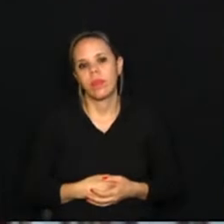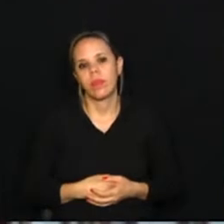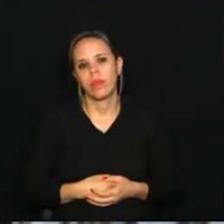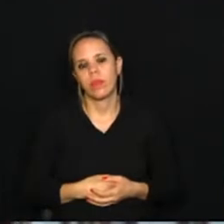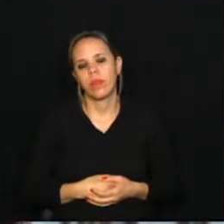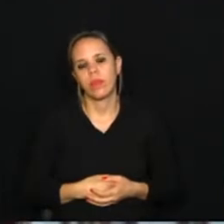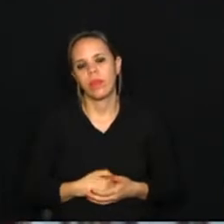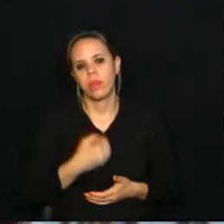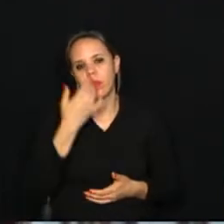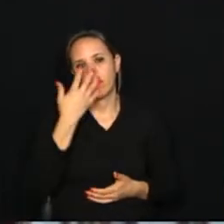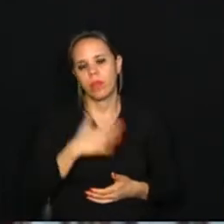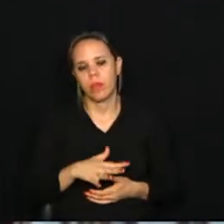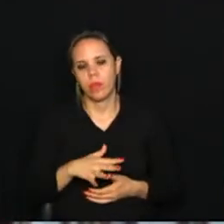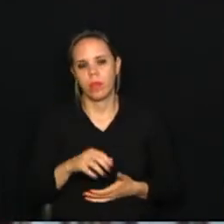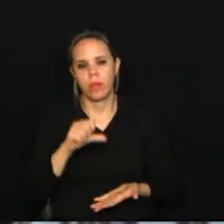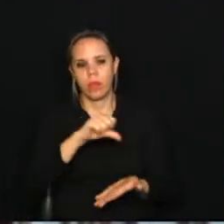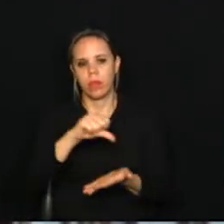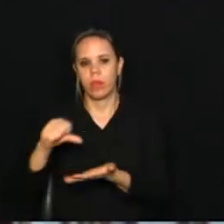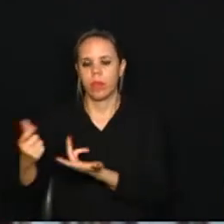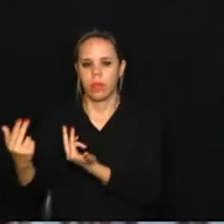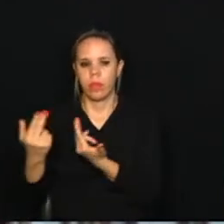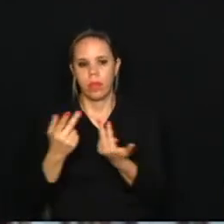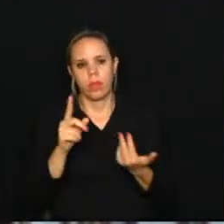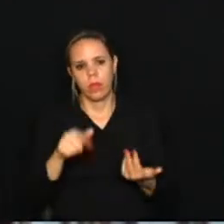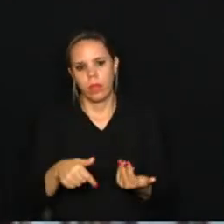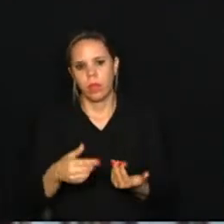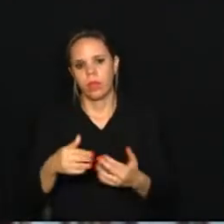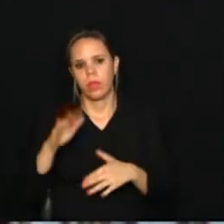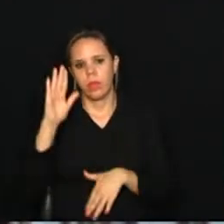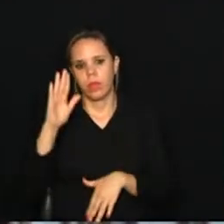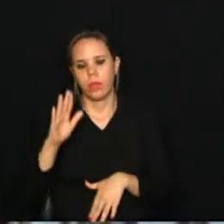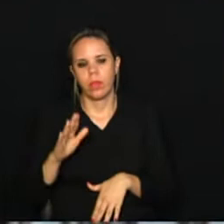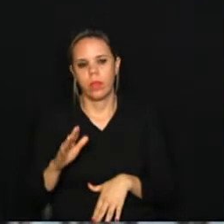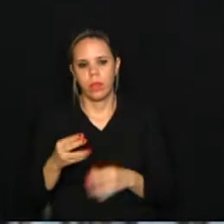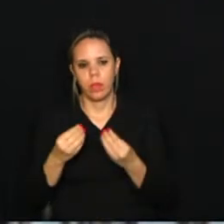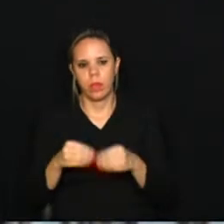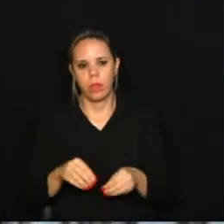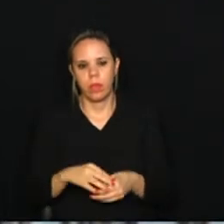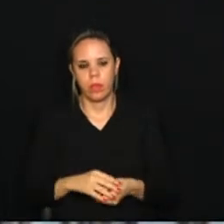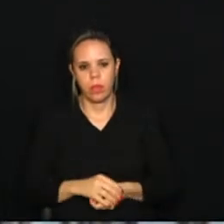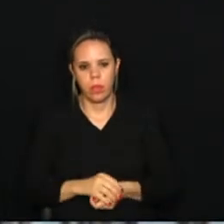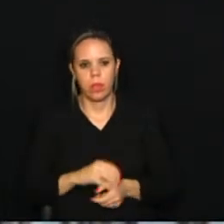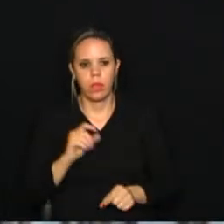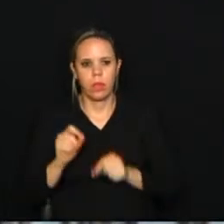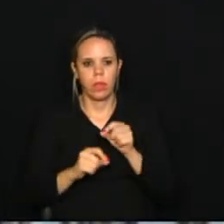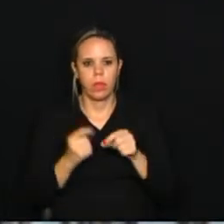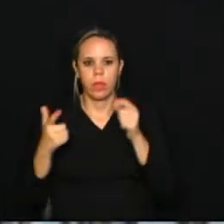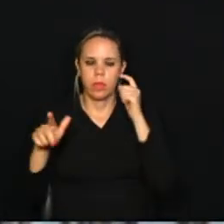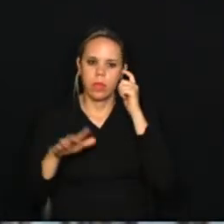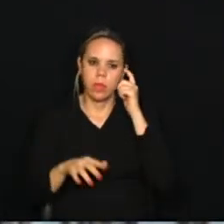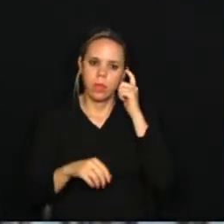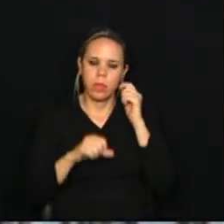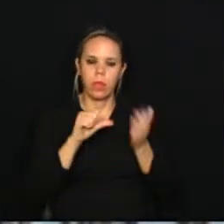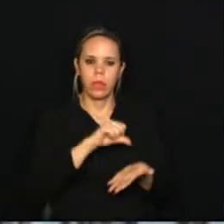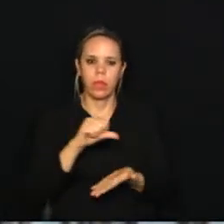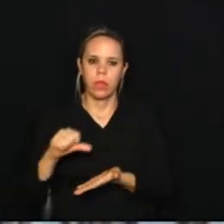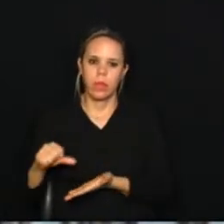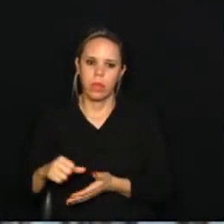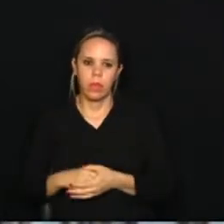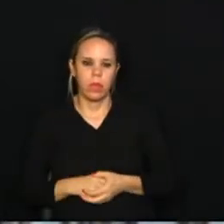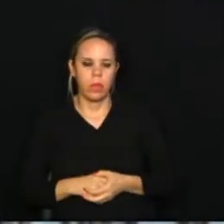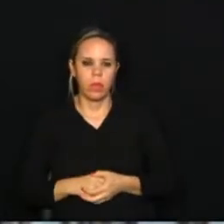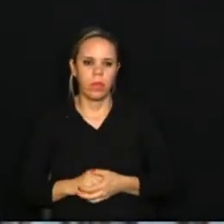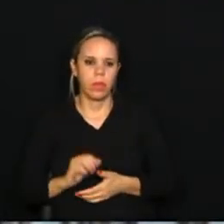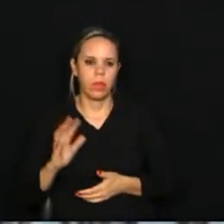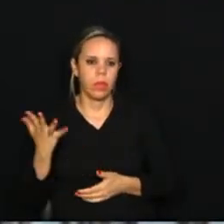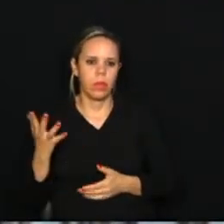as crianças de uma região como essa são muito mais impactadas do que de outra região que